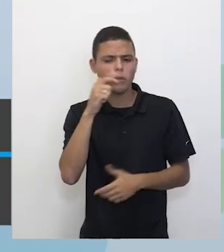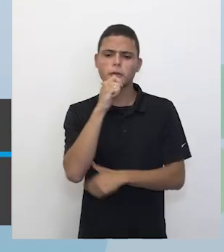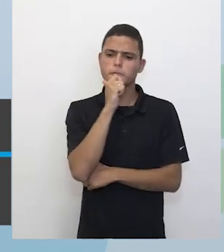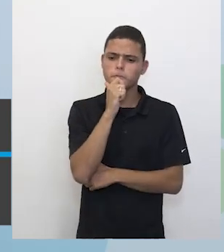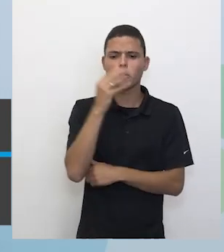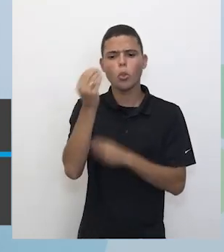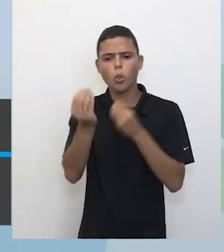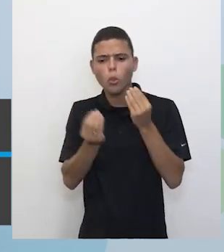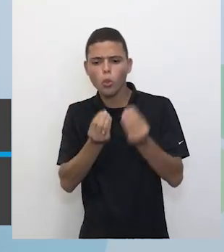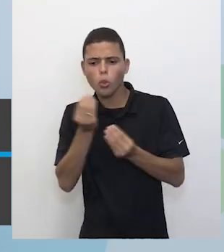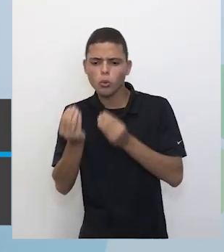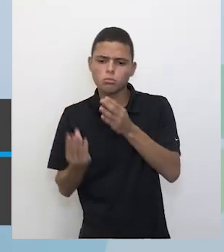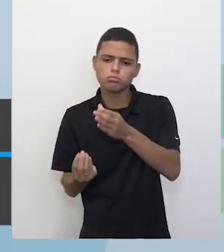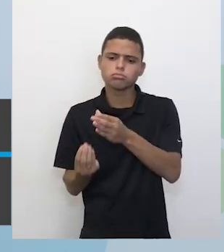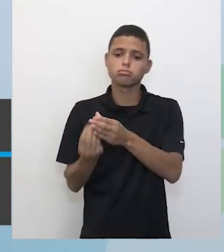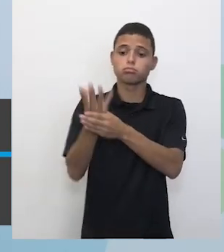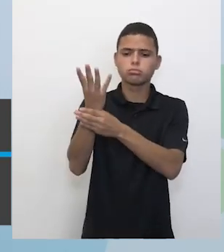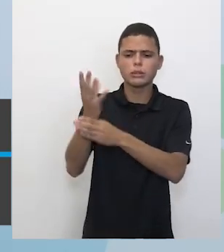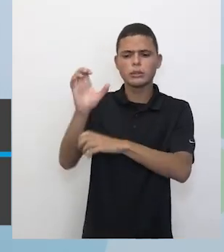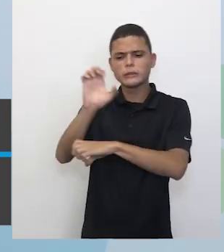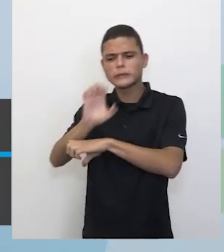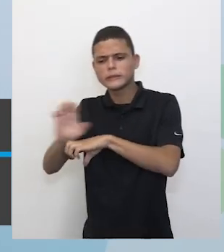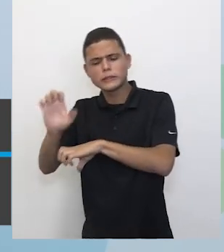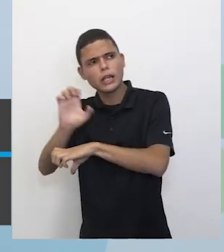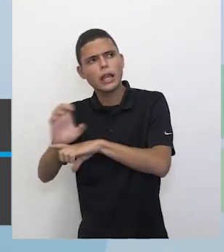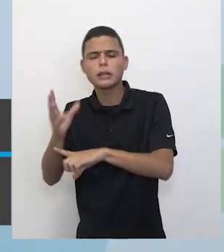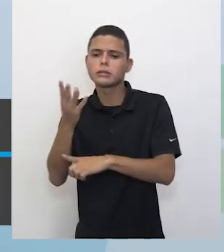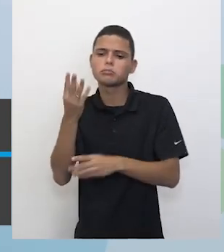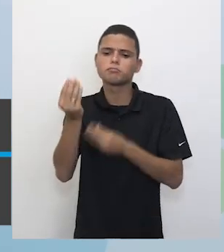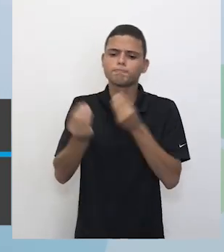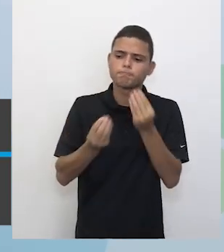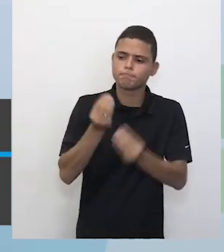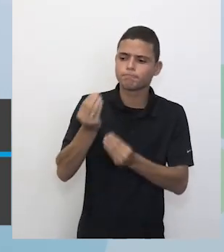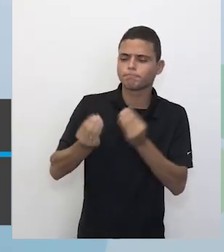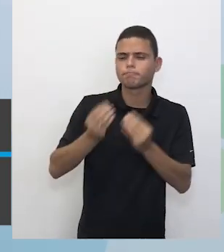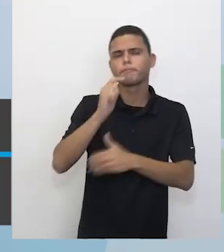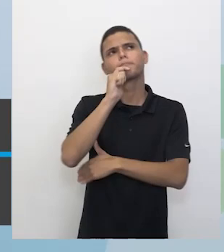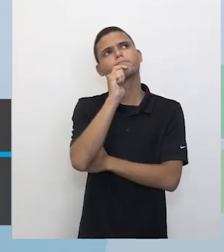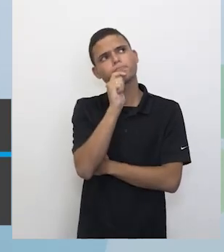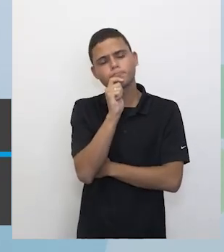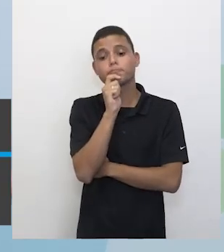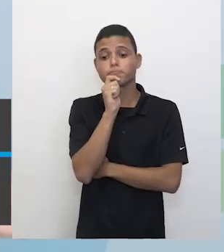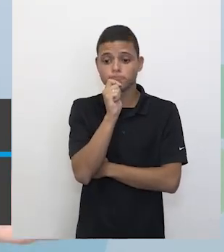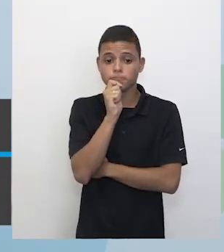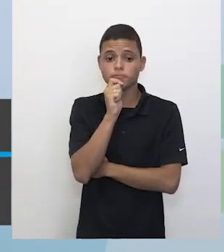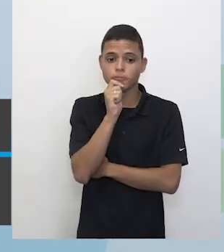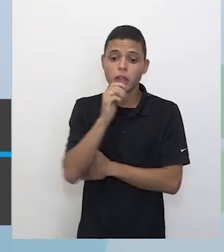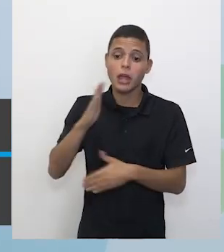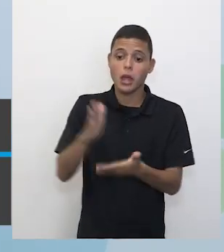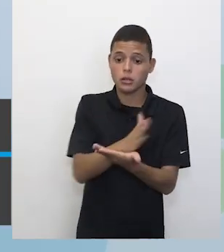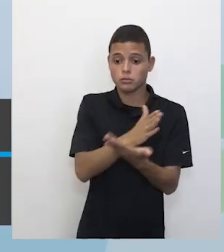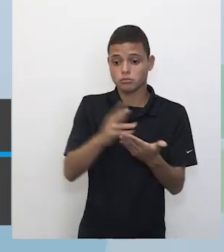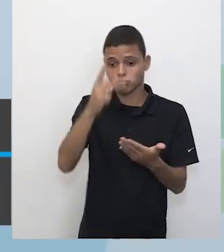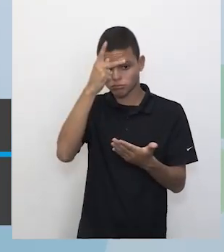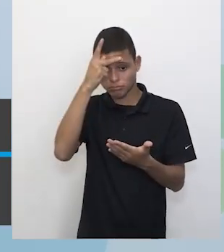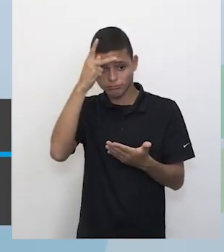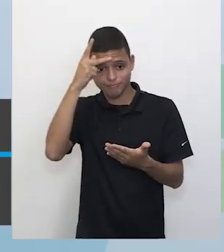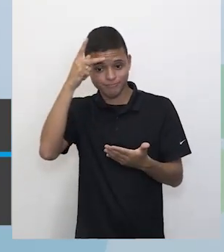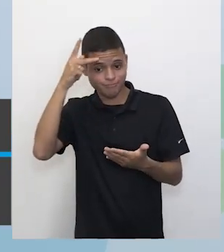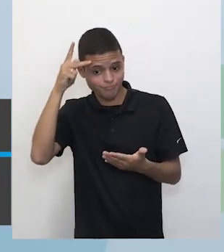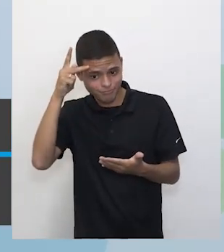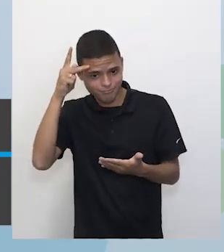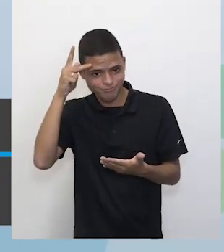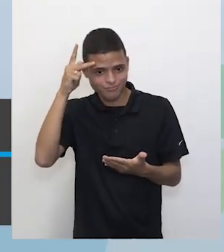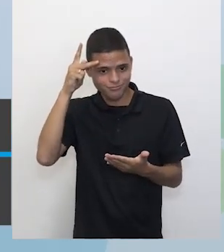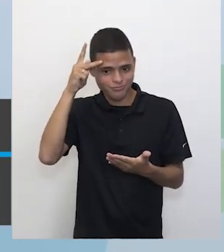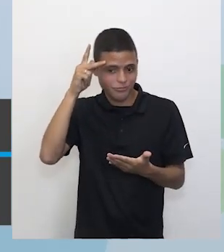mas da onde que surgiu esse negócio de Estado? Quem inventou isso, né? Algumas das pessoas que foram mordidas